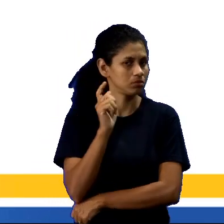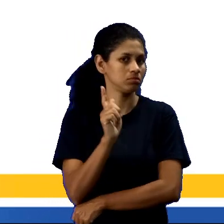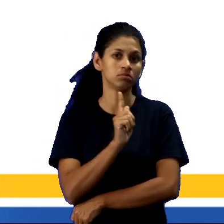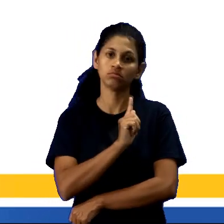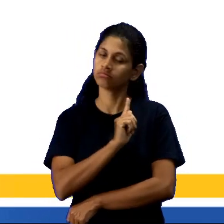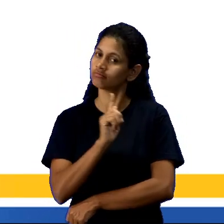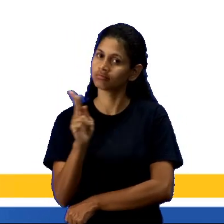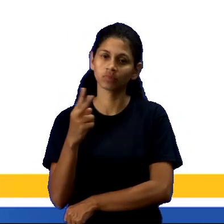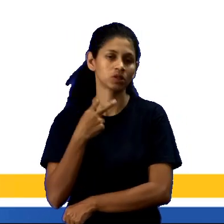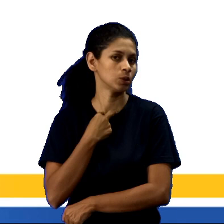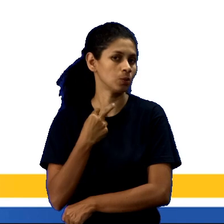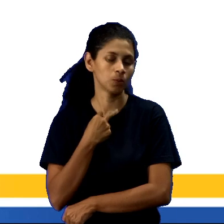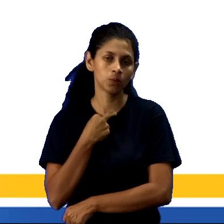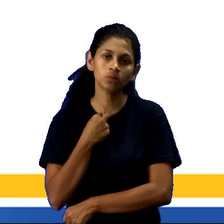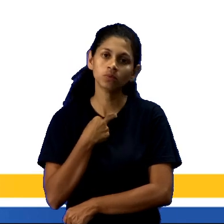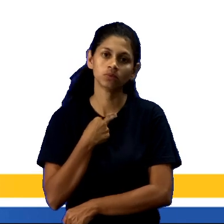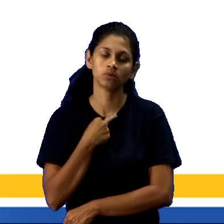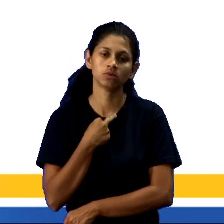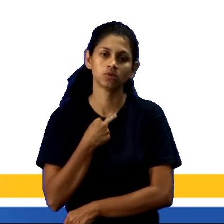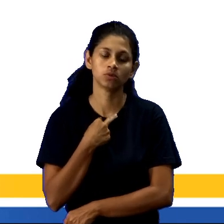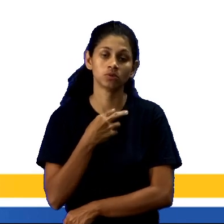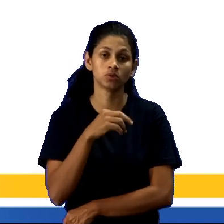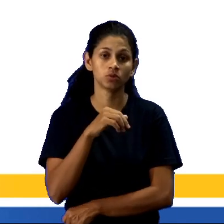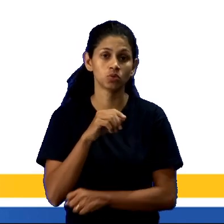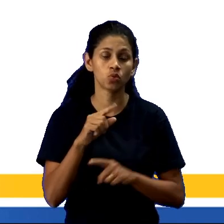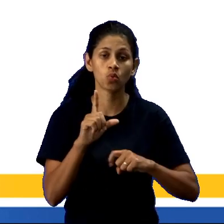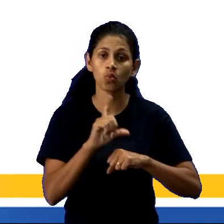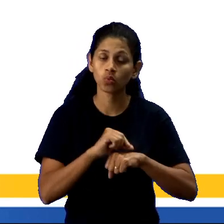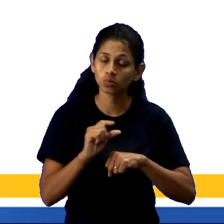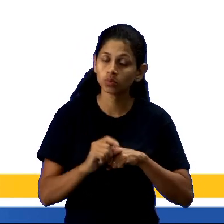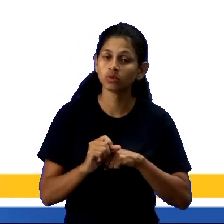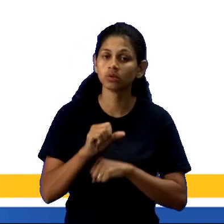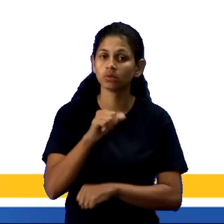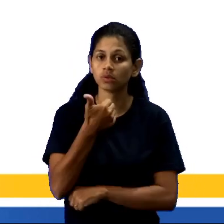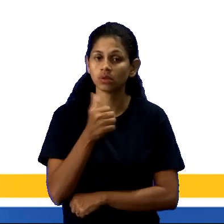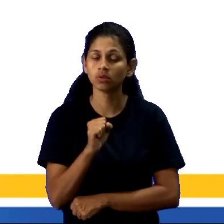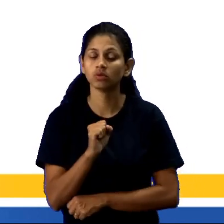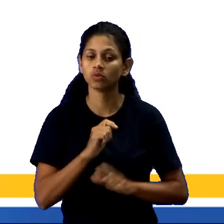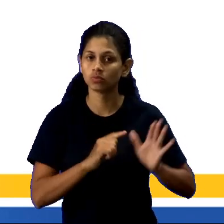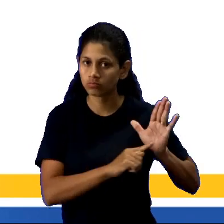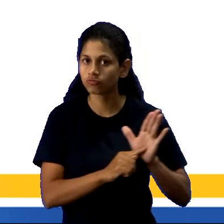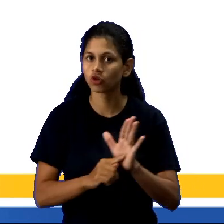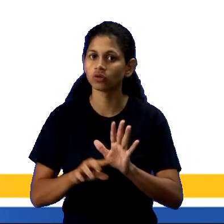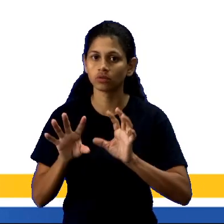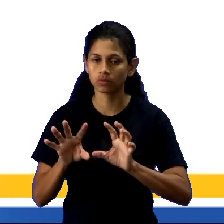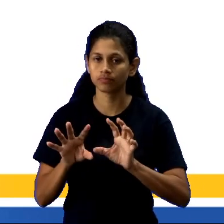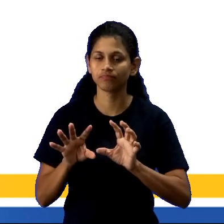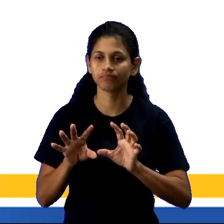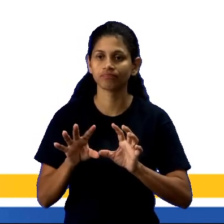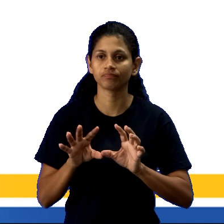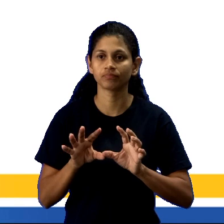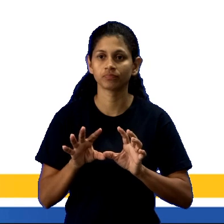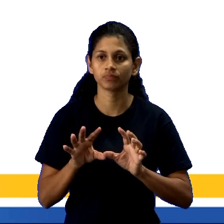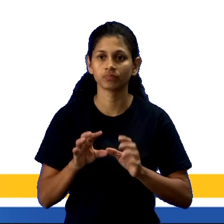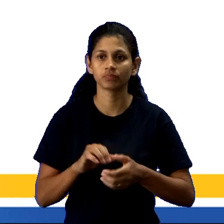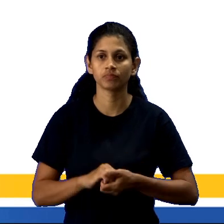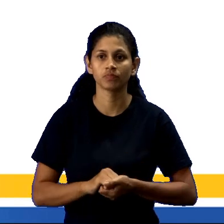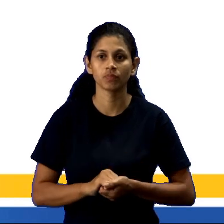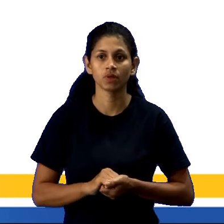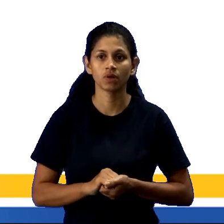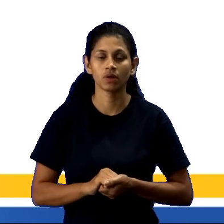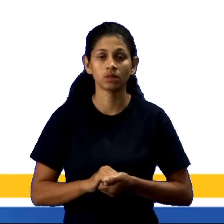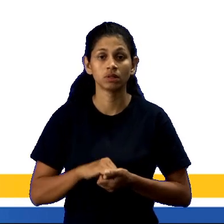vexatório, não pode, de jeito nenhum. O artigo 18 mostra isso do ECA. Aí o artigo 18, ele se desdobra em